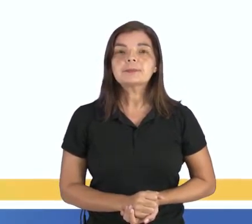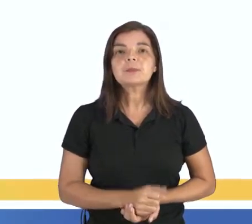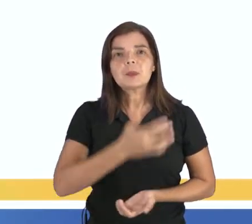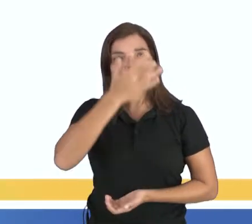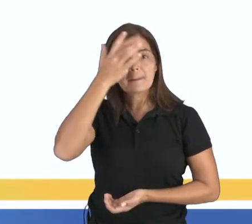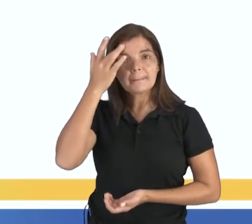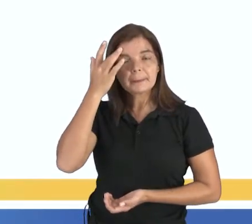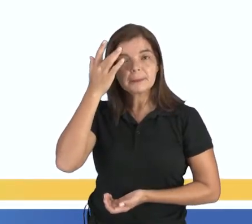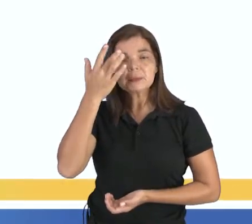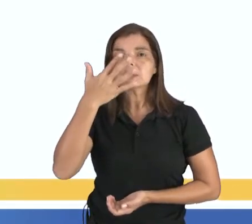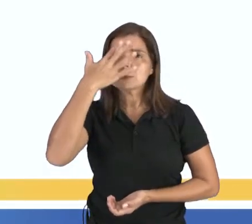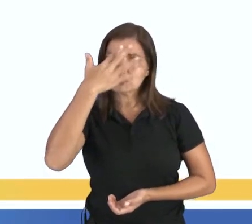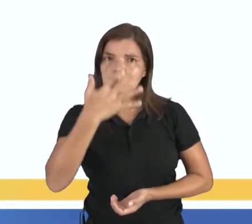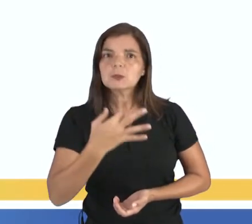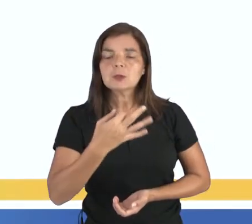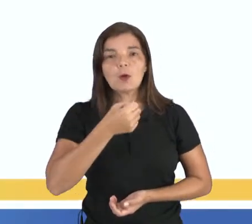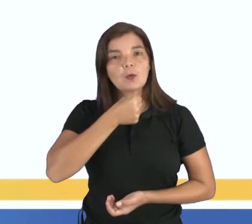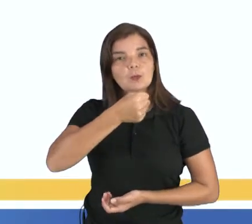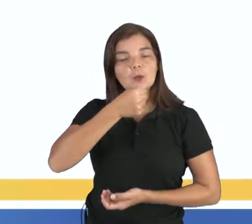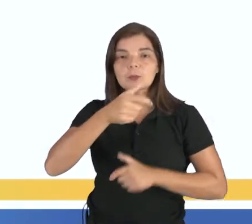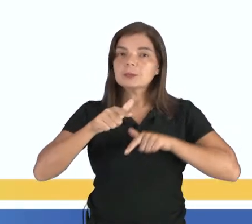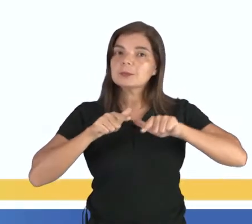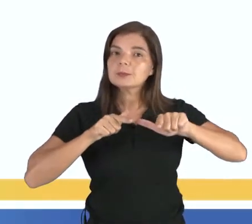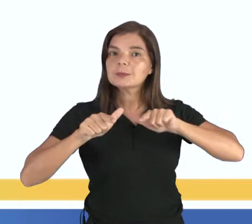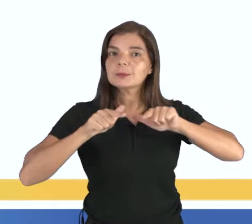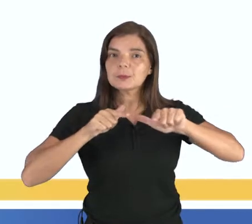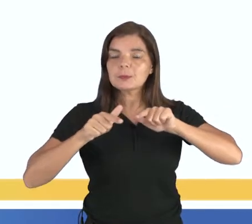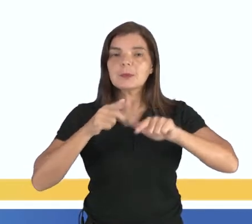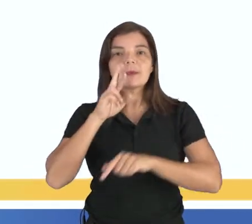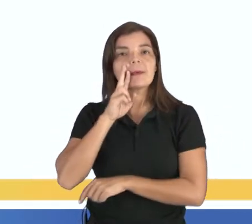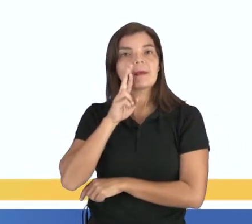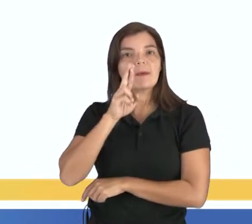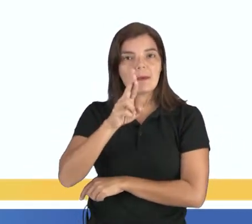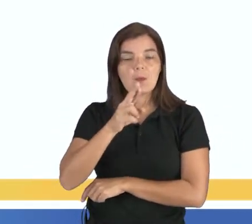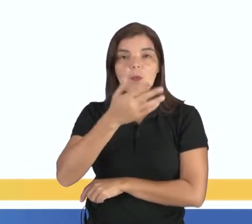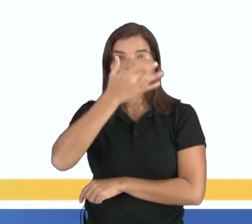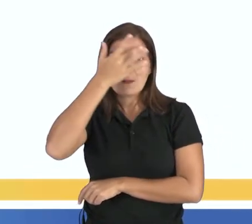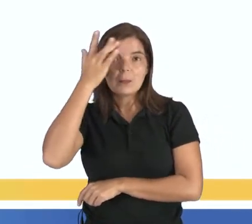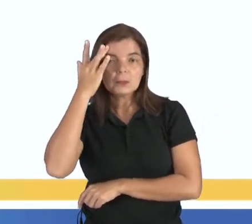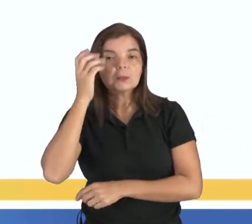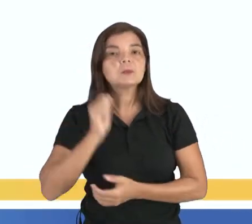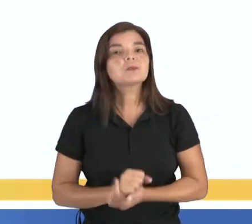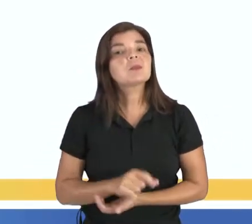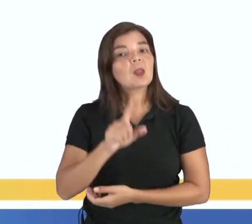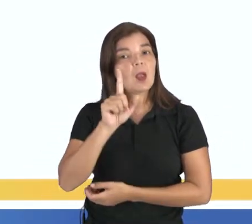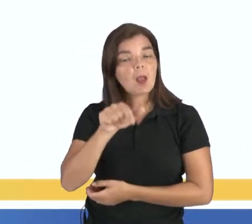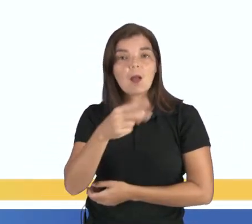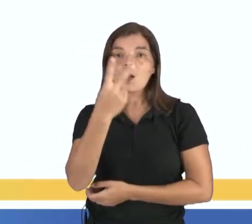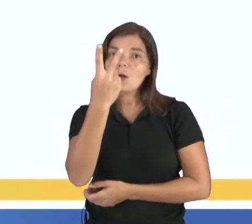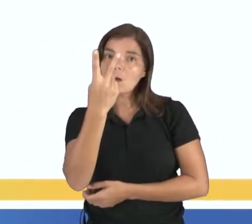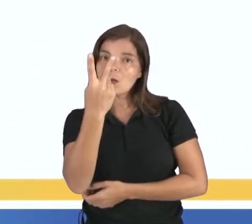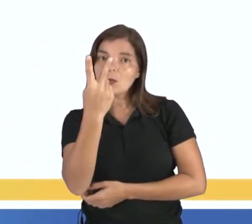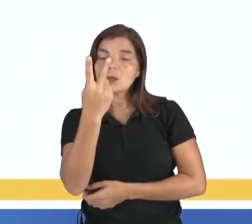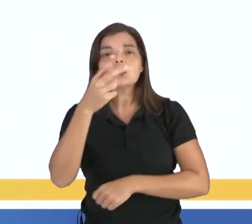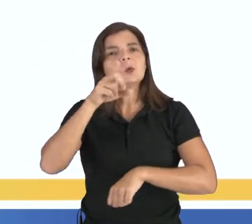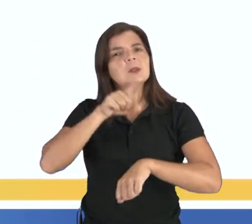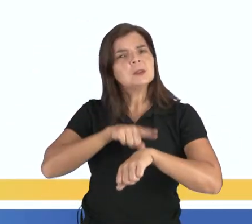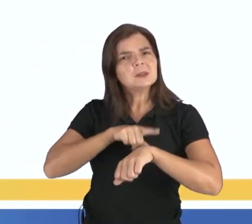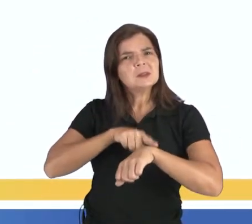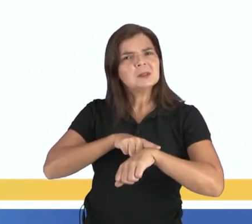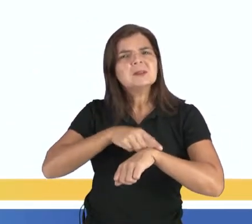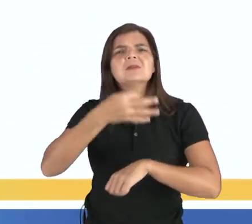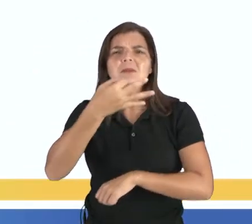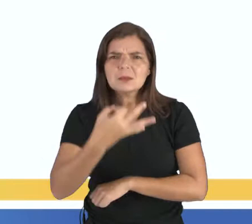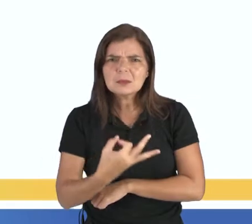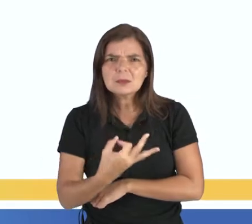Uma pessoa que certamente está fazendo uma entrevista de emprego responde ao seu entrevistador: é 2 horas. Será que está